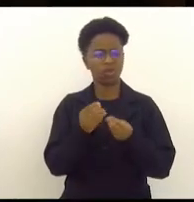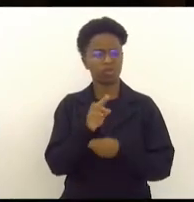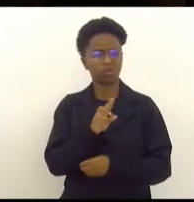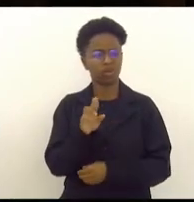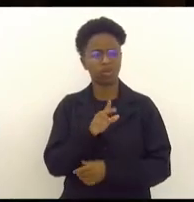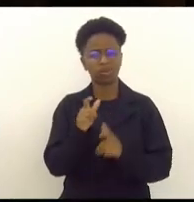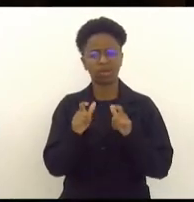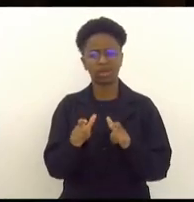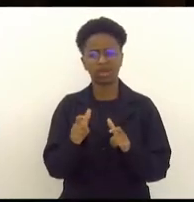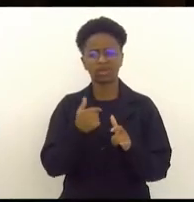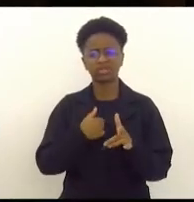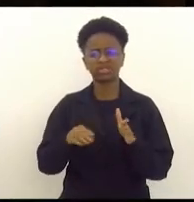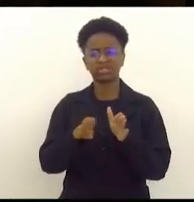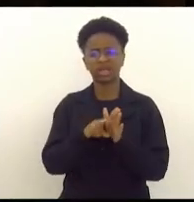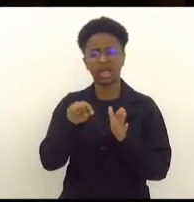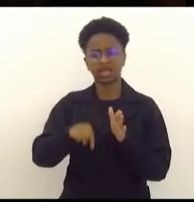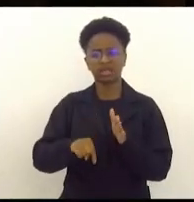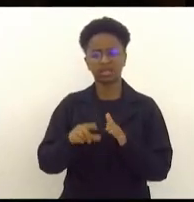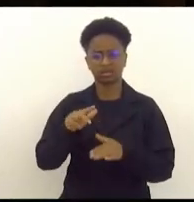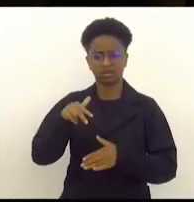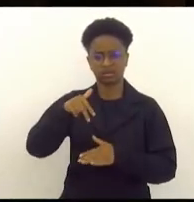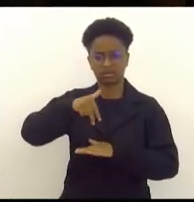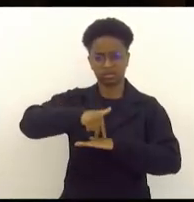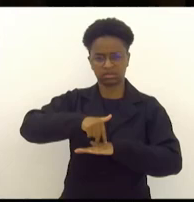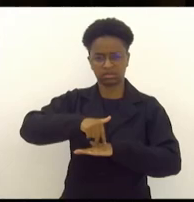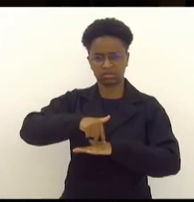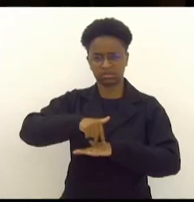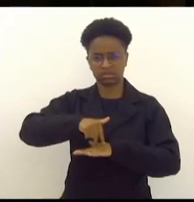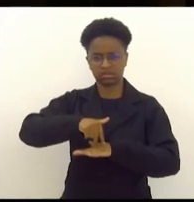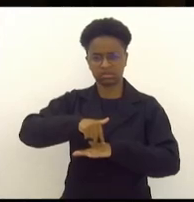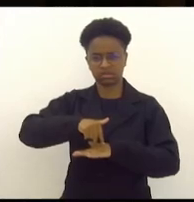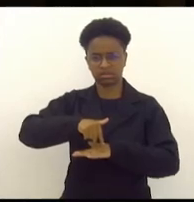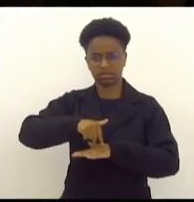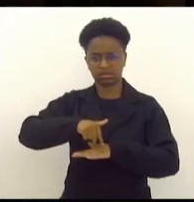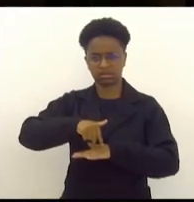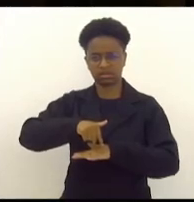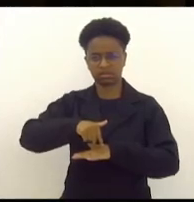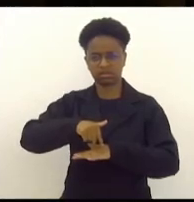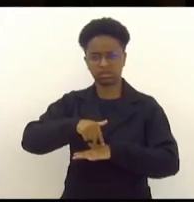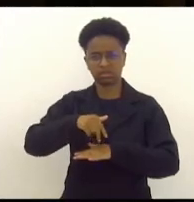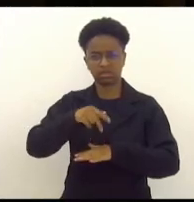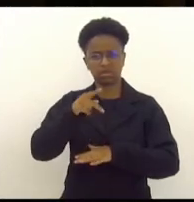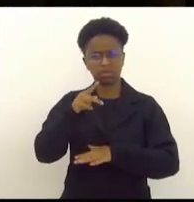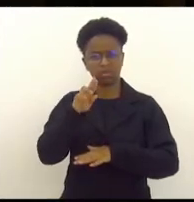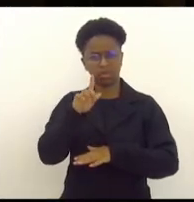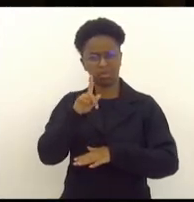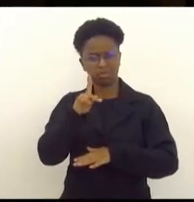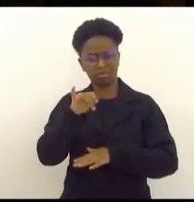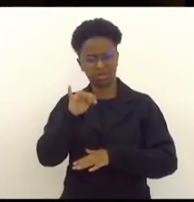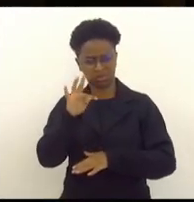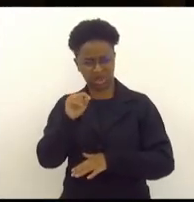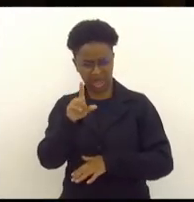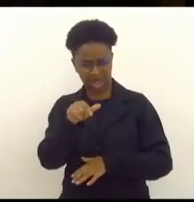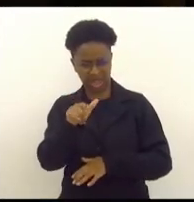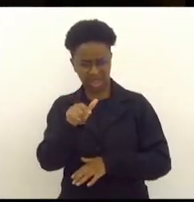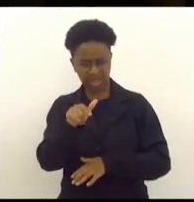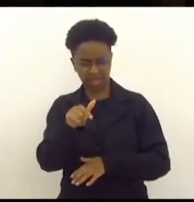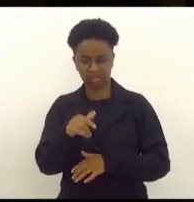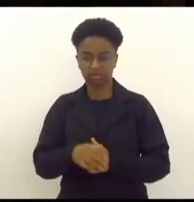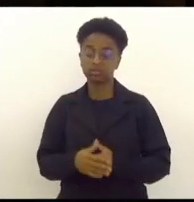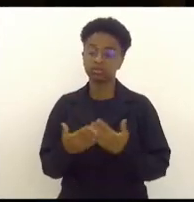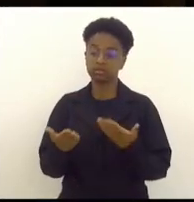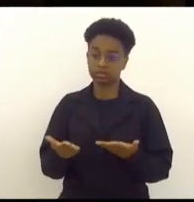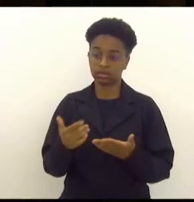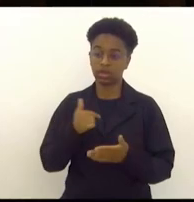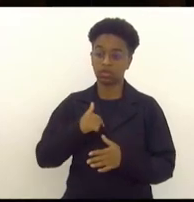que eu tô chegando agora na casa aqui no plenário né É para qual aí